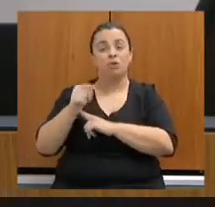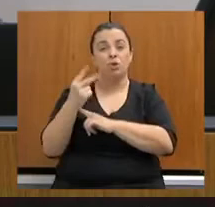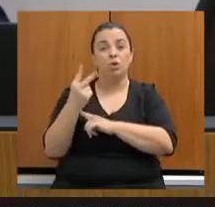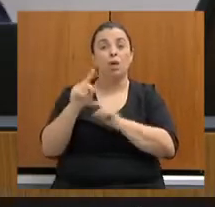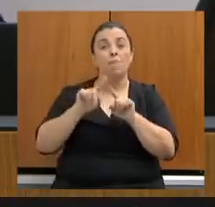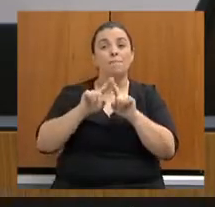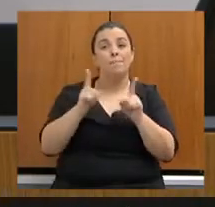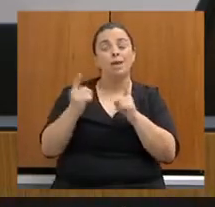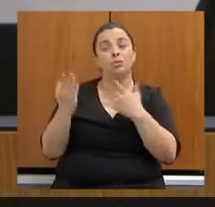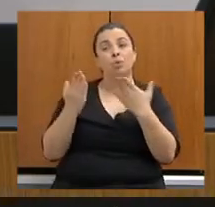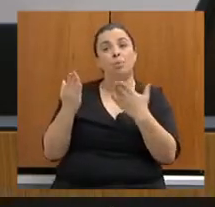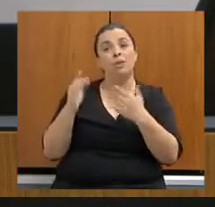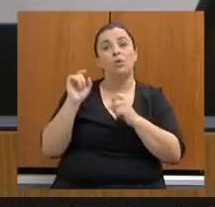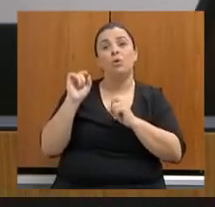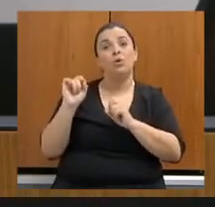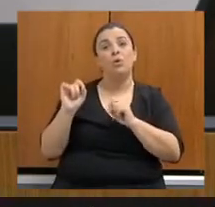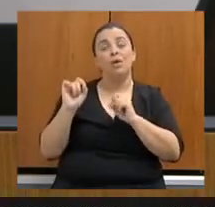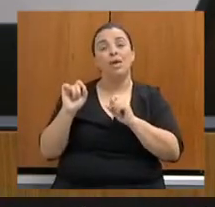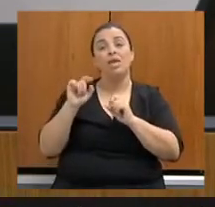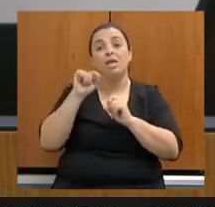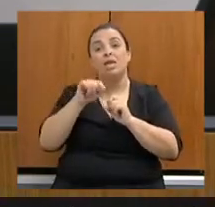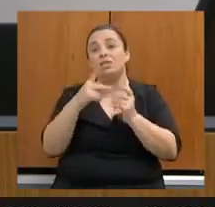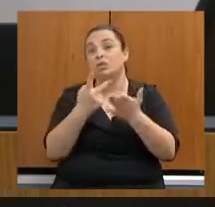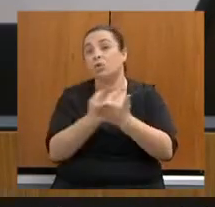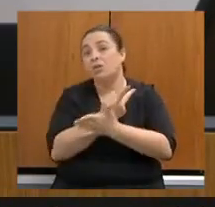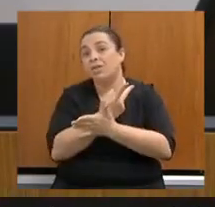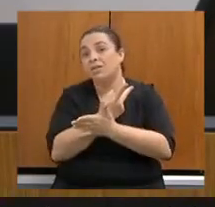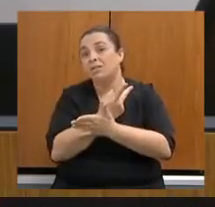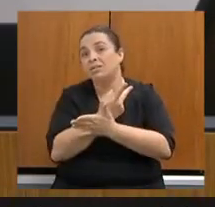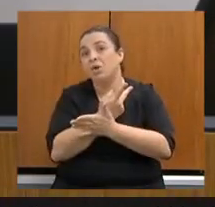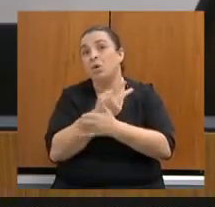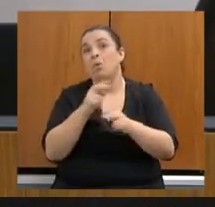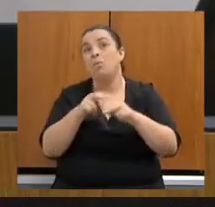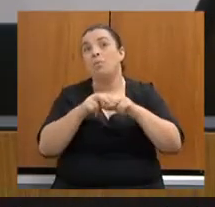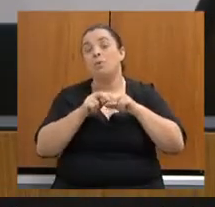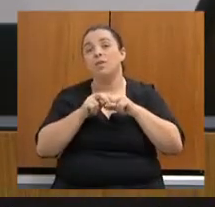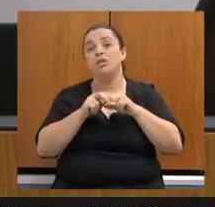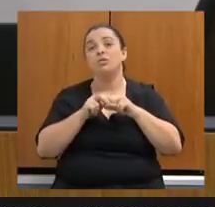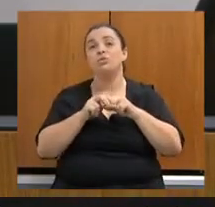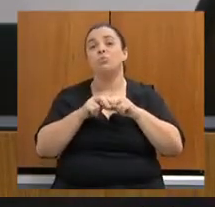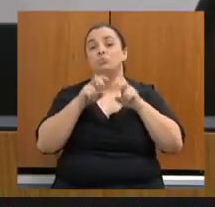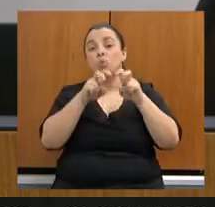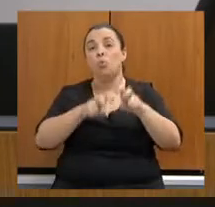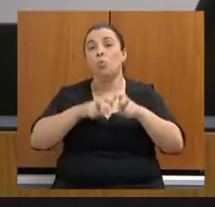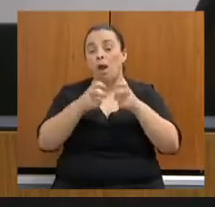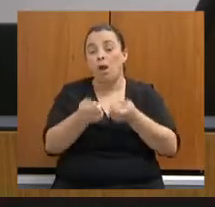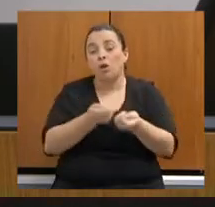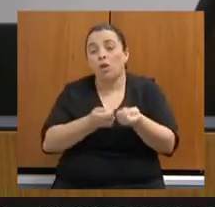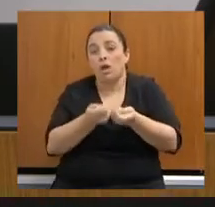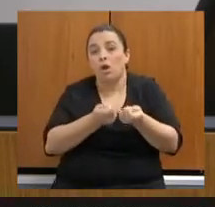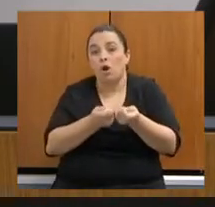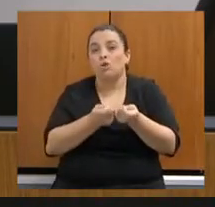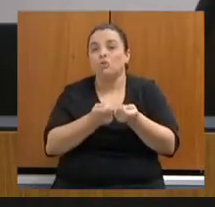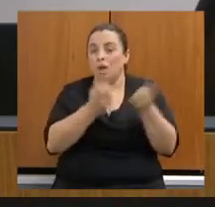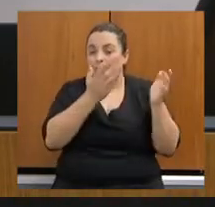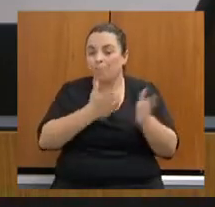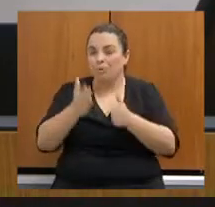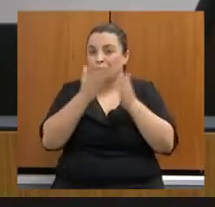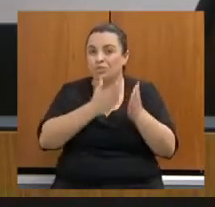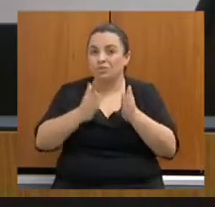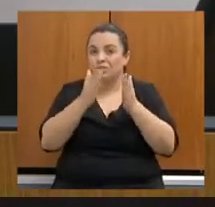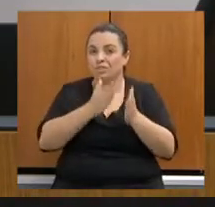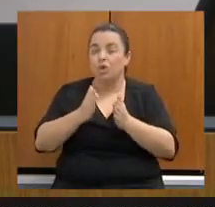só teve até ir porque o agronegócio setor produtivo Manteve é acesa